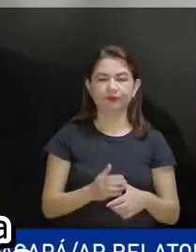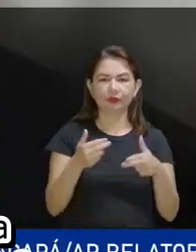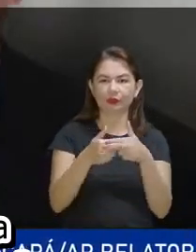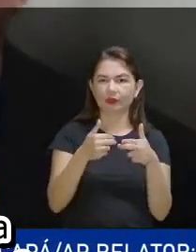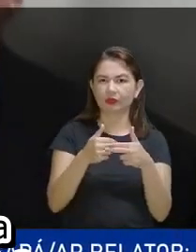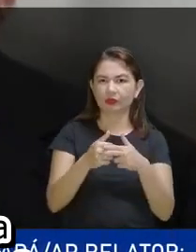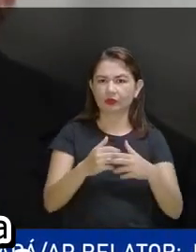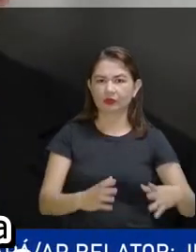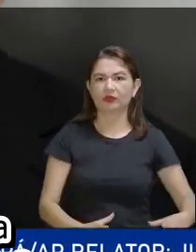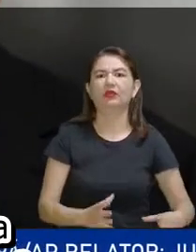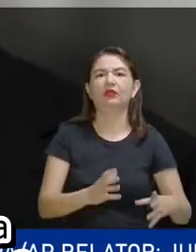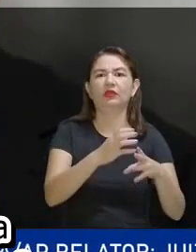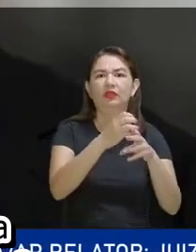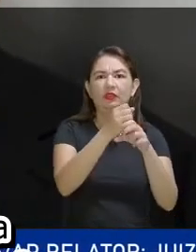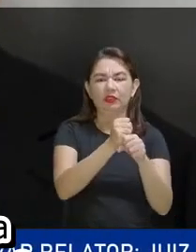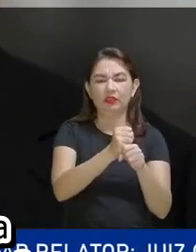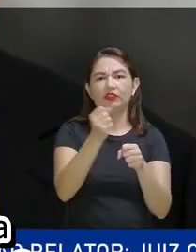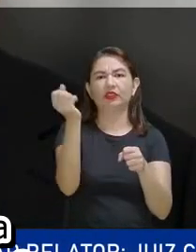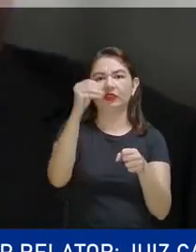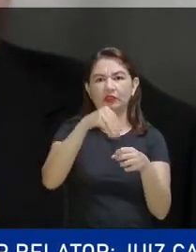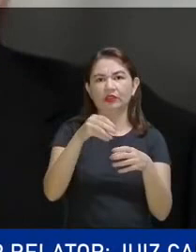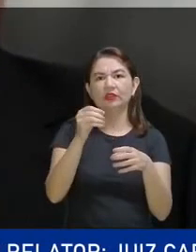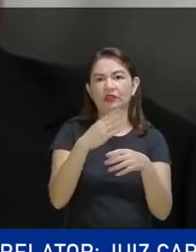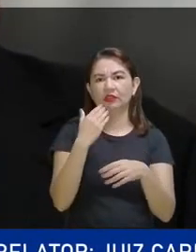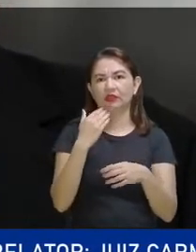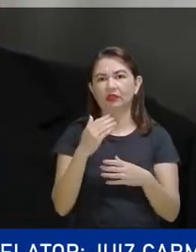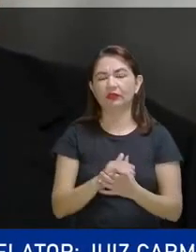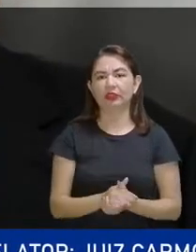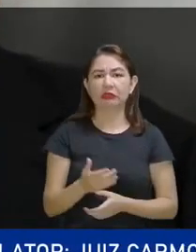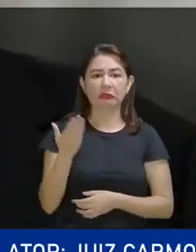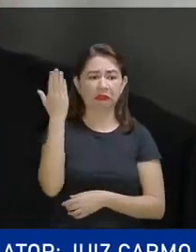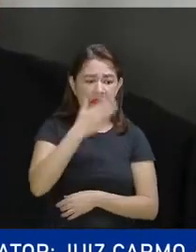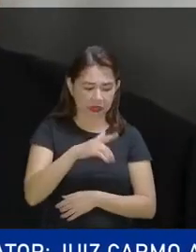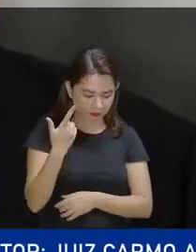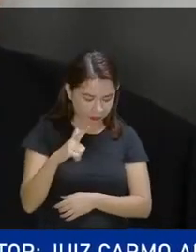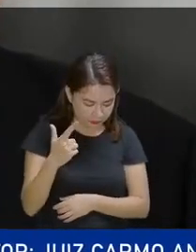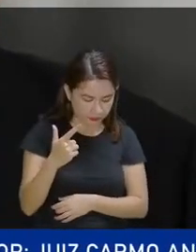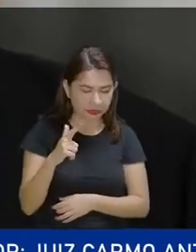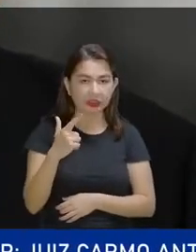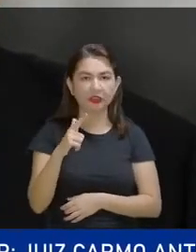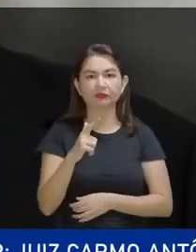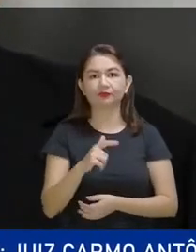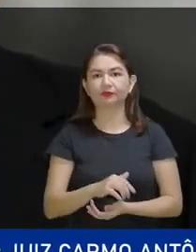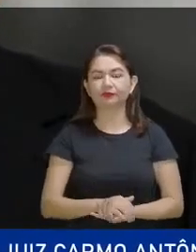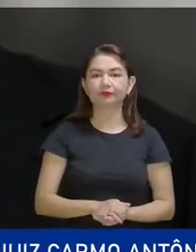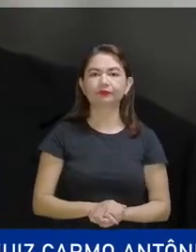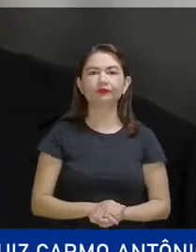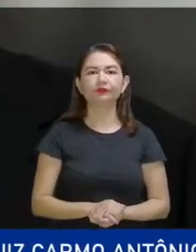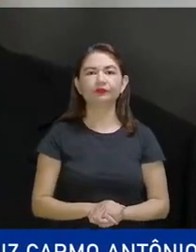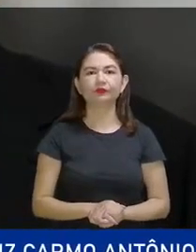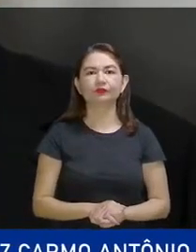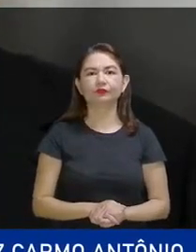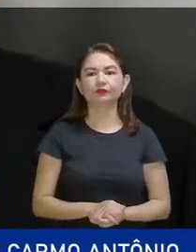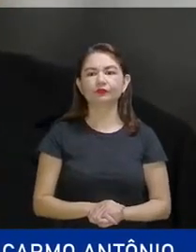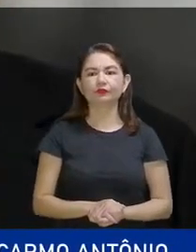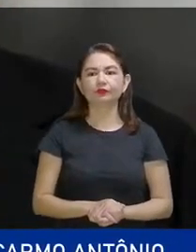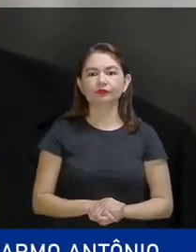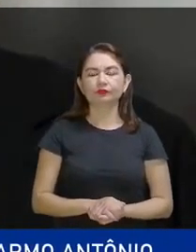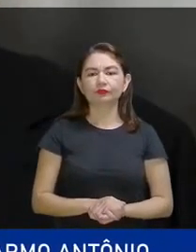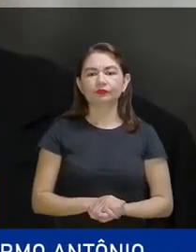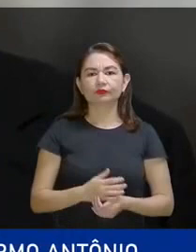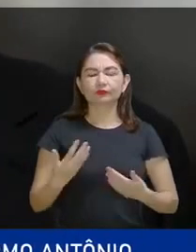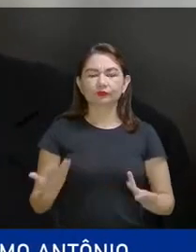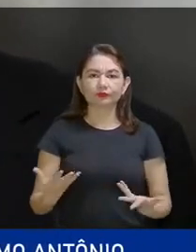utilizaria essas cestas básicas para a captação de sufrágio? Não existe prova em relação a isso. Tá? Eu me